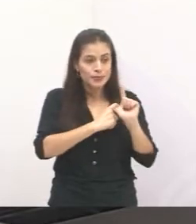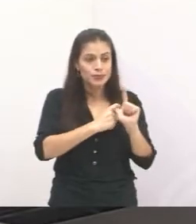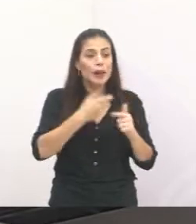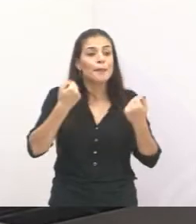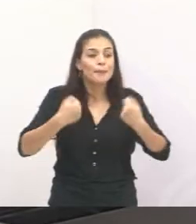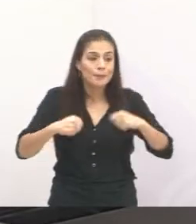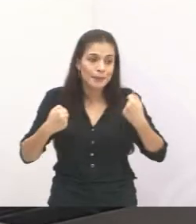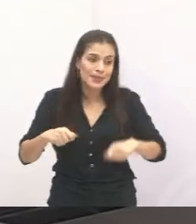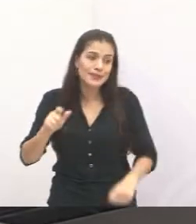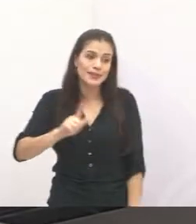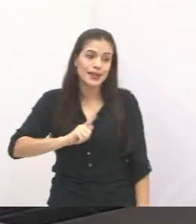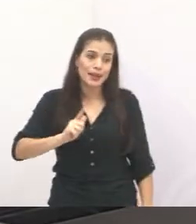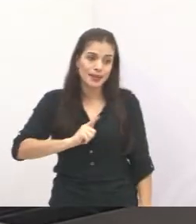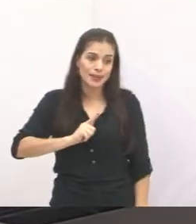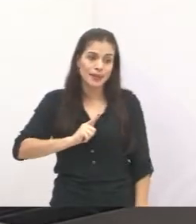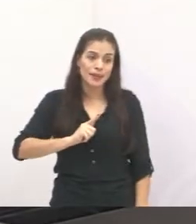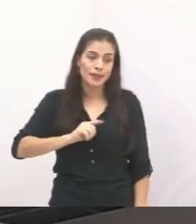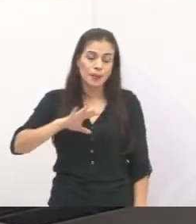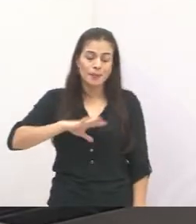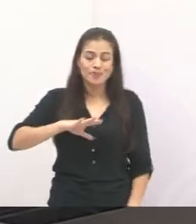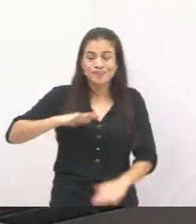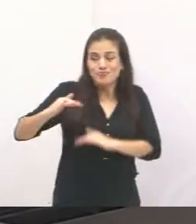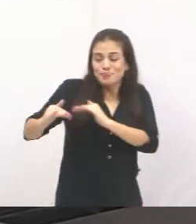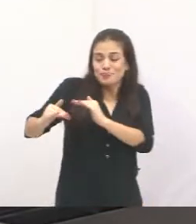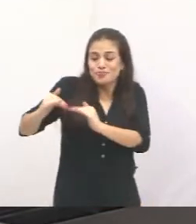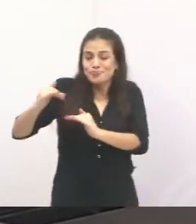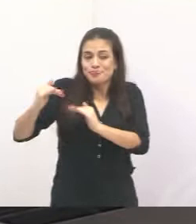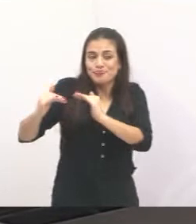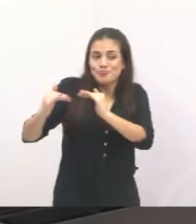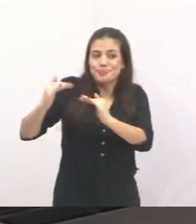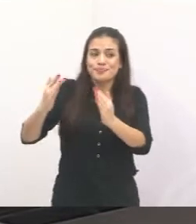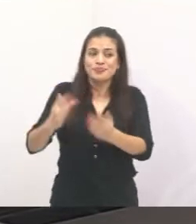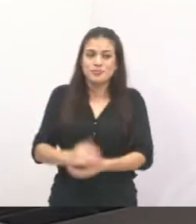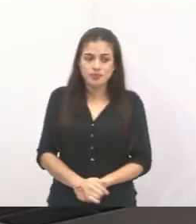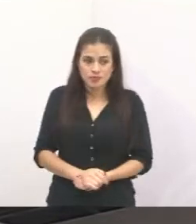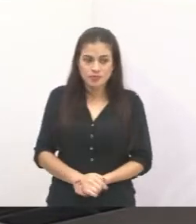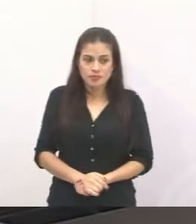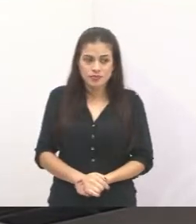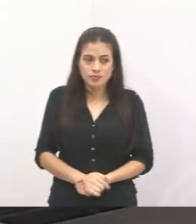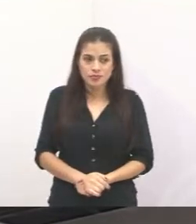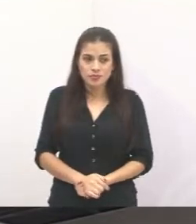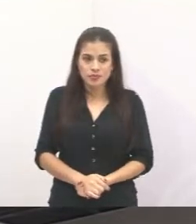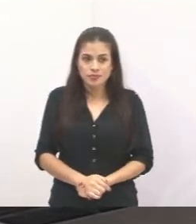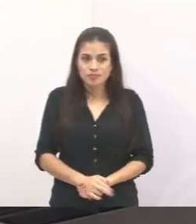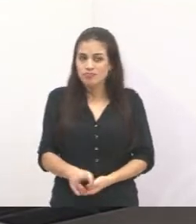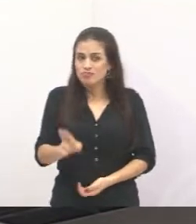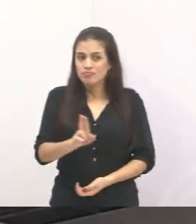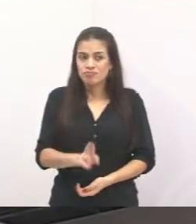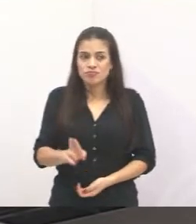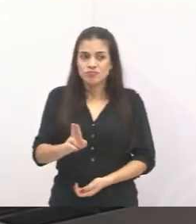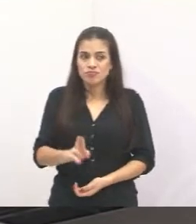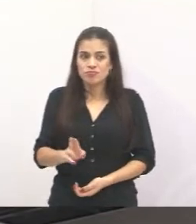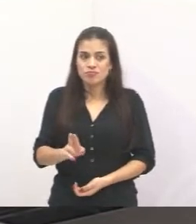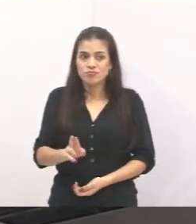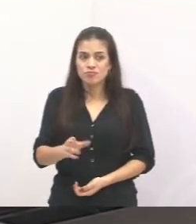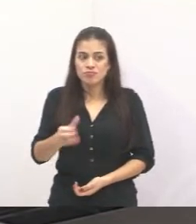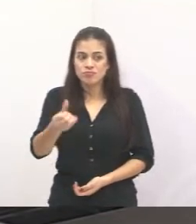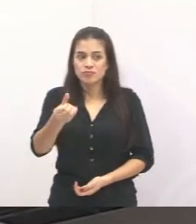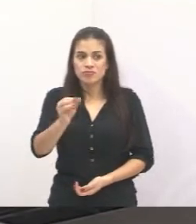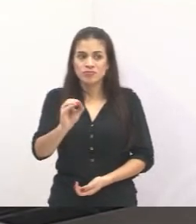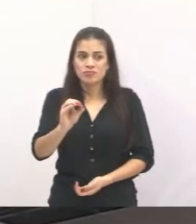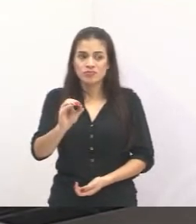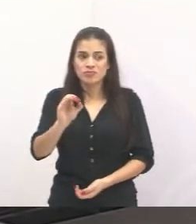a caminhar e não tenha que disponibilizar diretamente, em 60